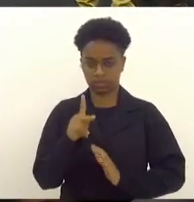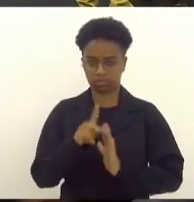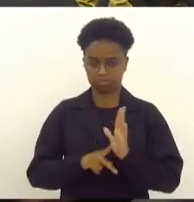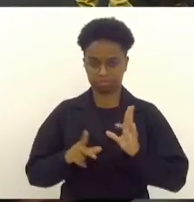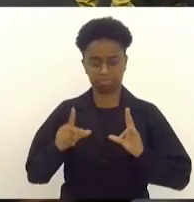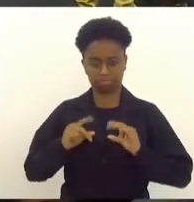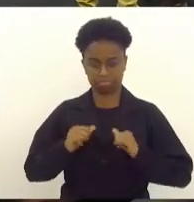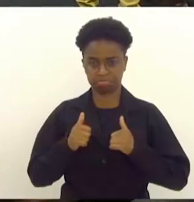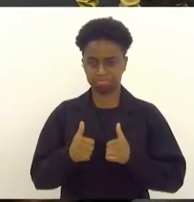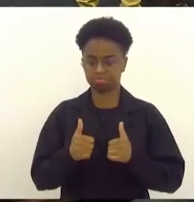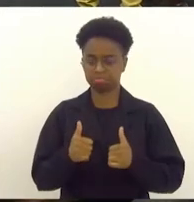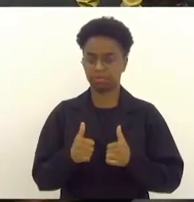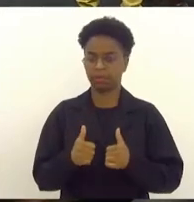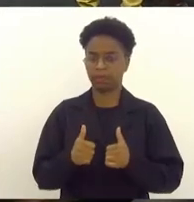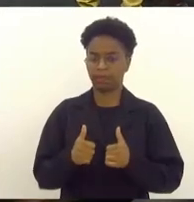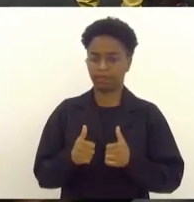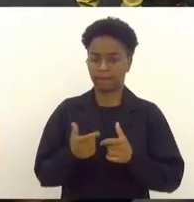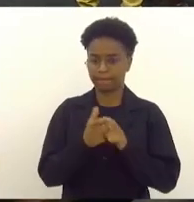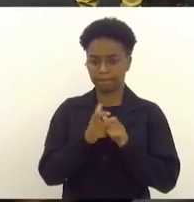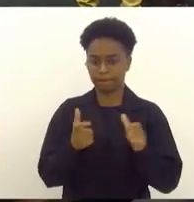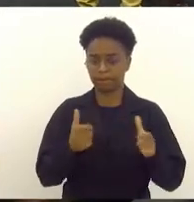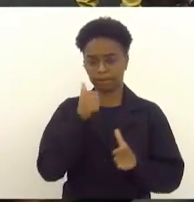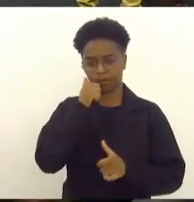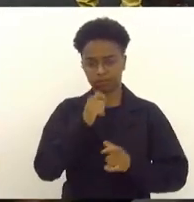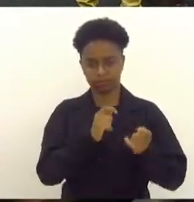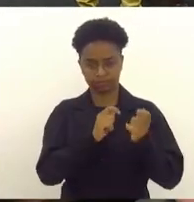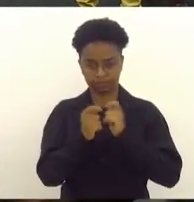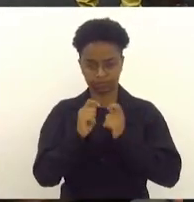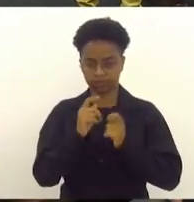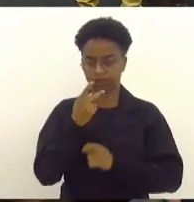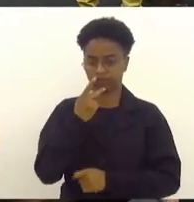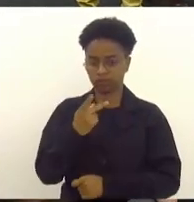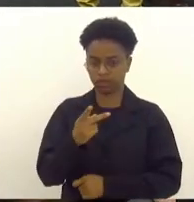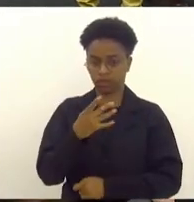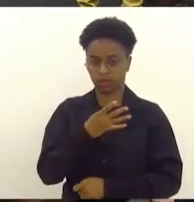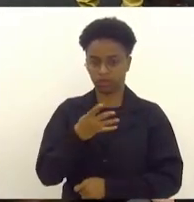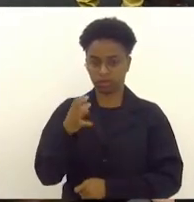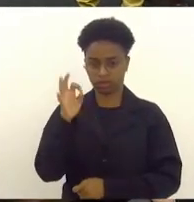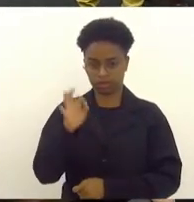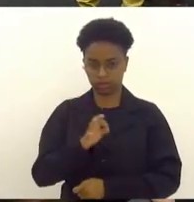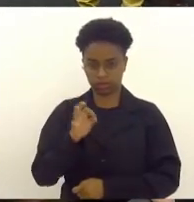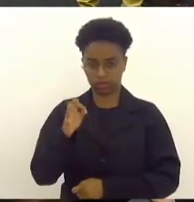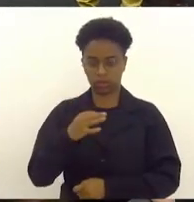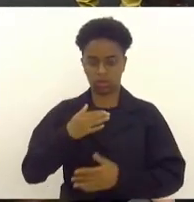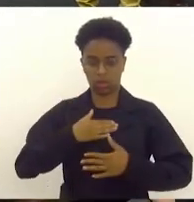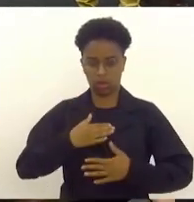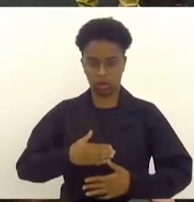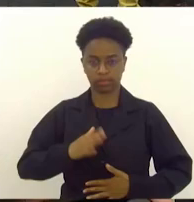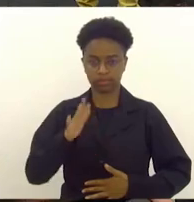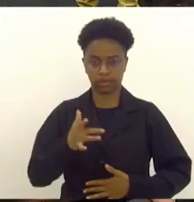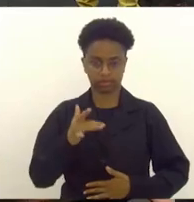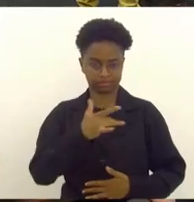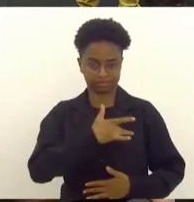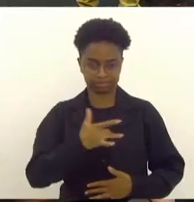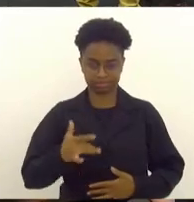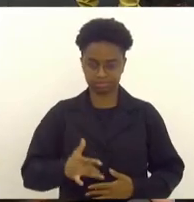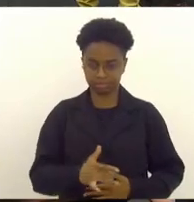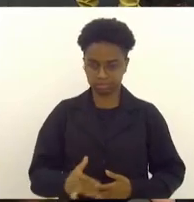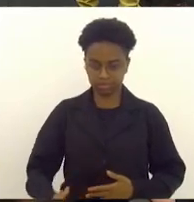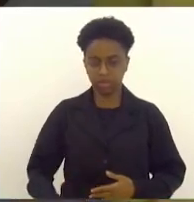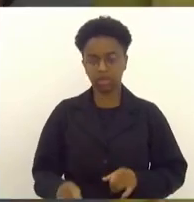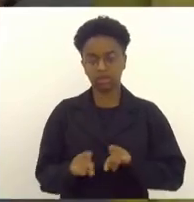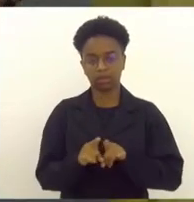mar da metade das mulheres entrevistadas dizem que 50 44% dos seus corpos já foram tocados e a gente tem